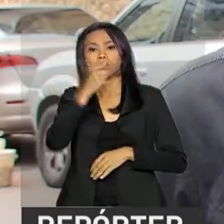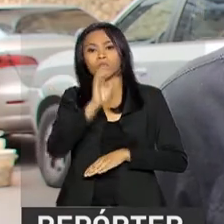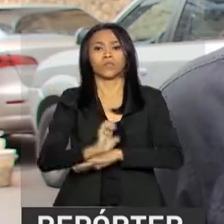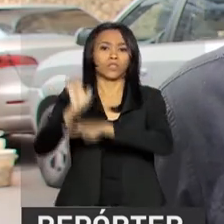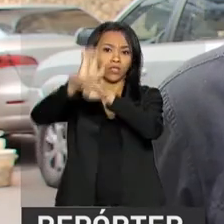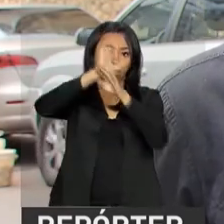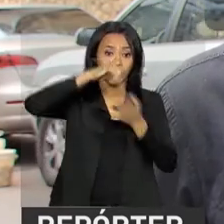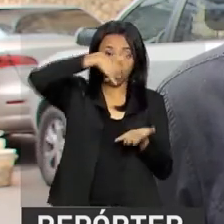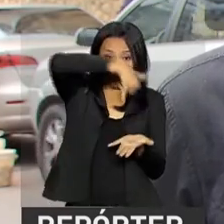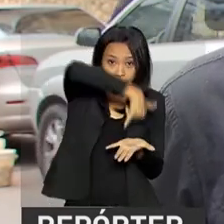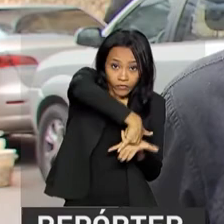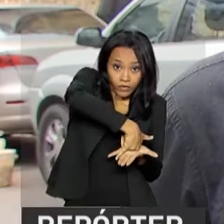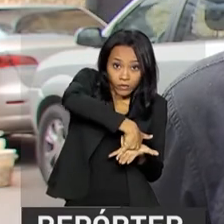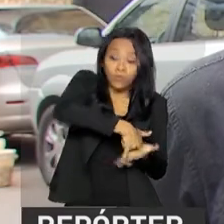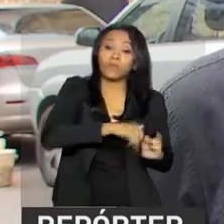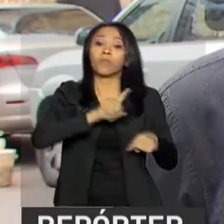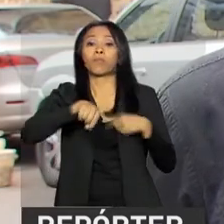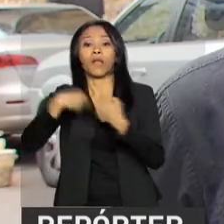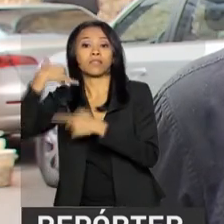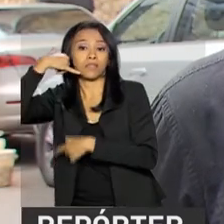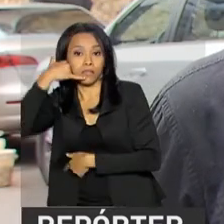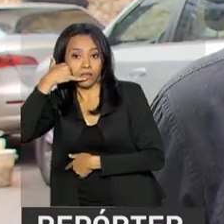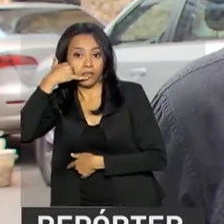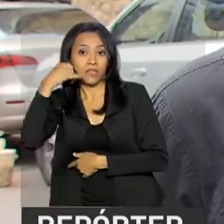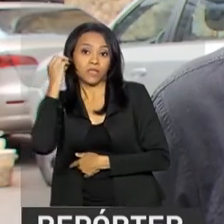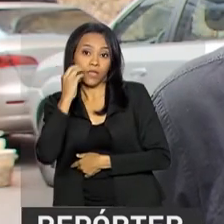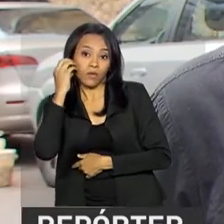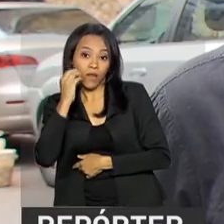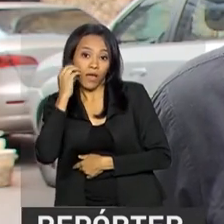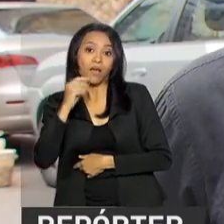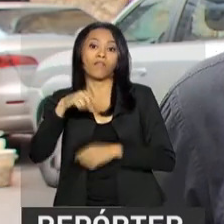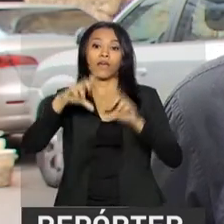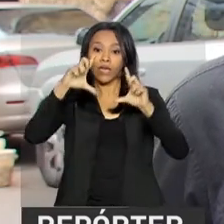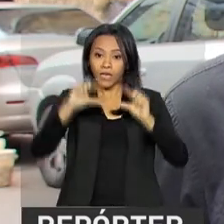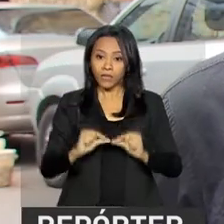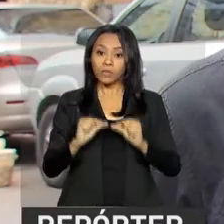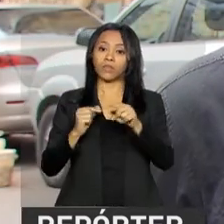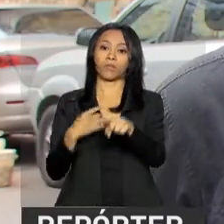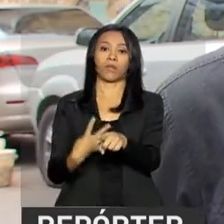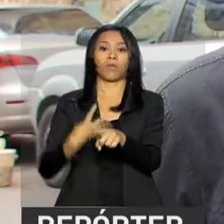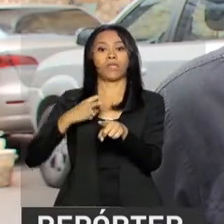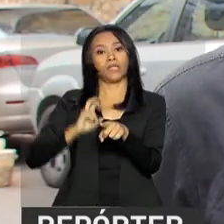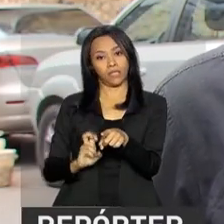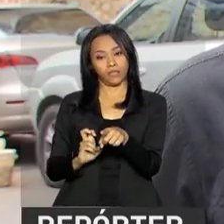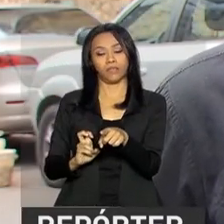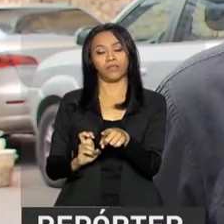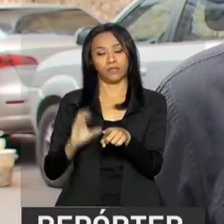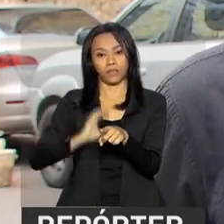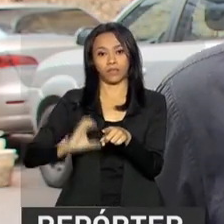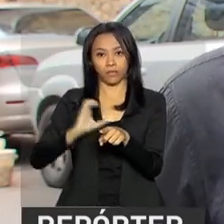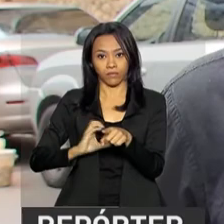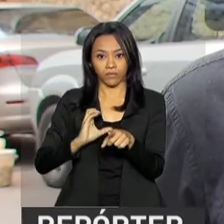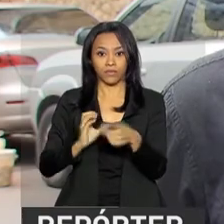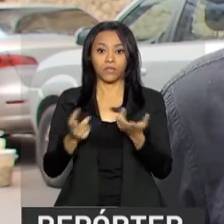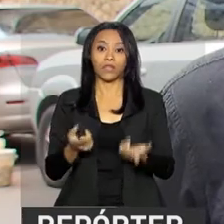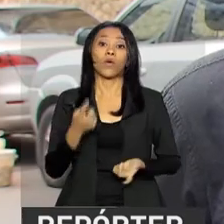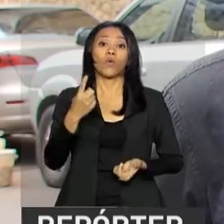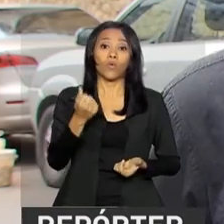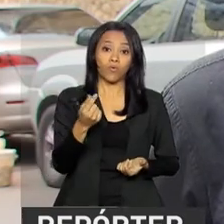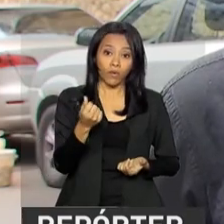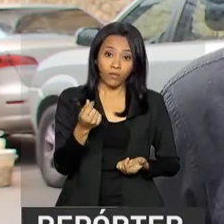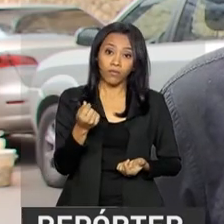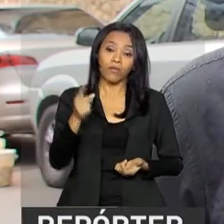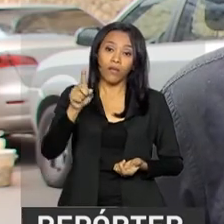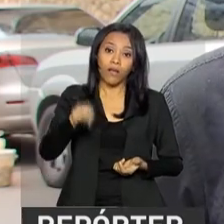fixo para celular vai ser reduzido de 62 centavos para 45 centavos. O valor menor